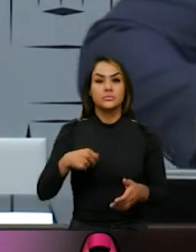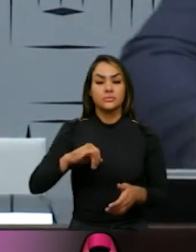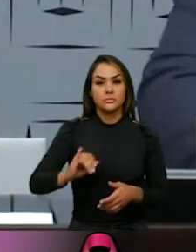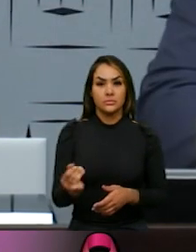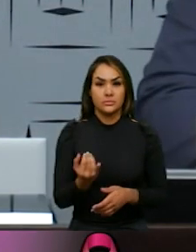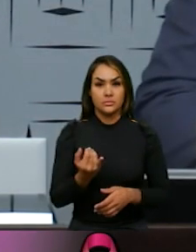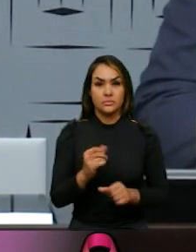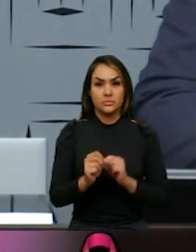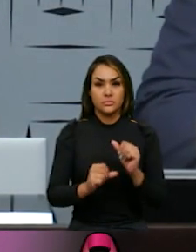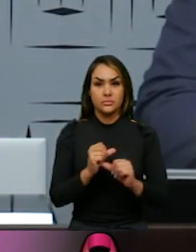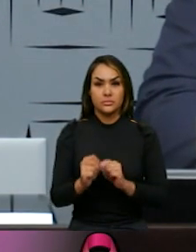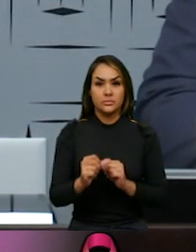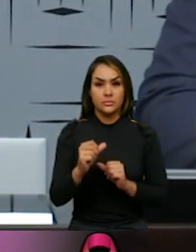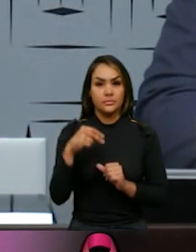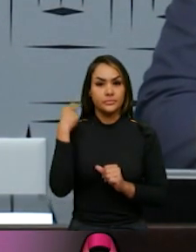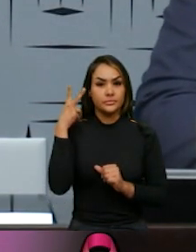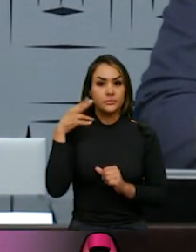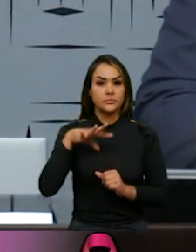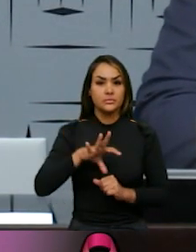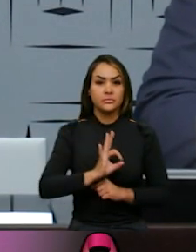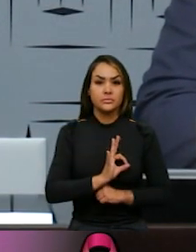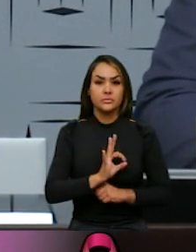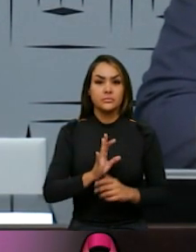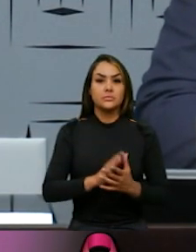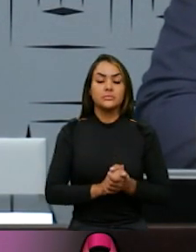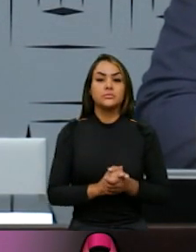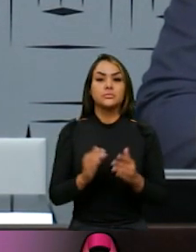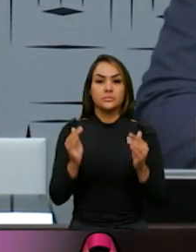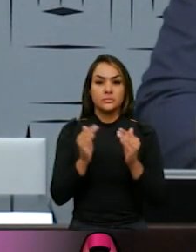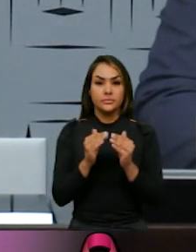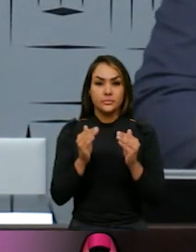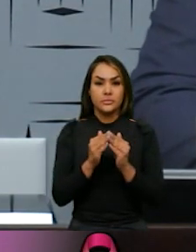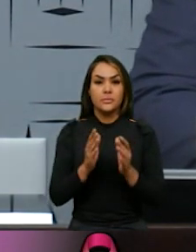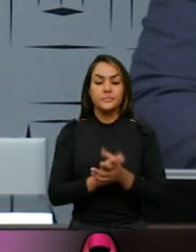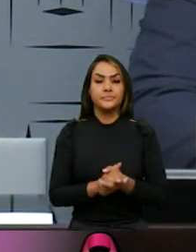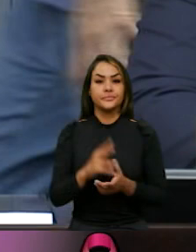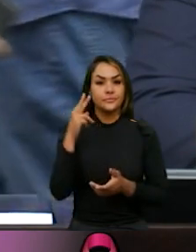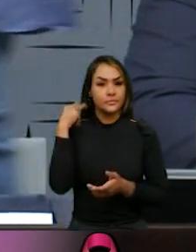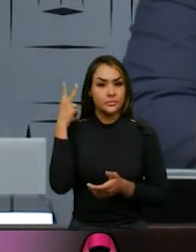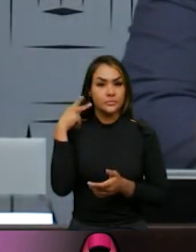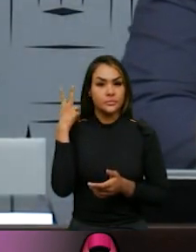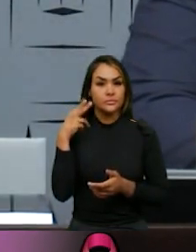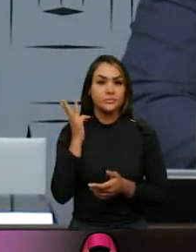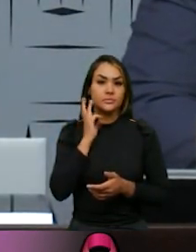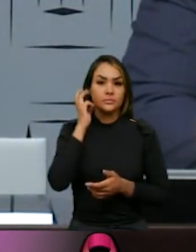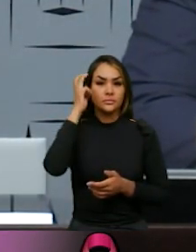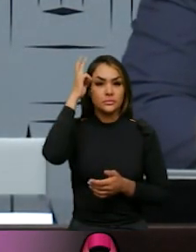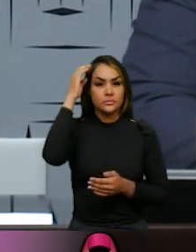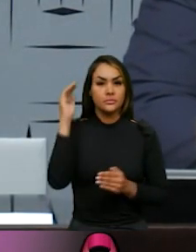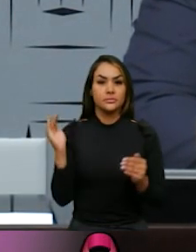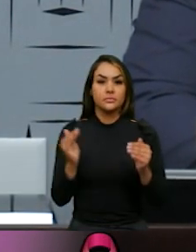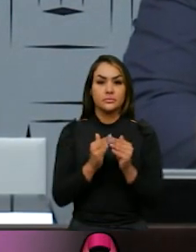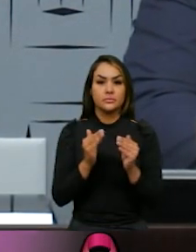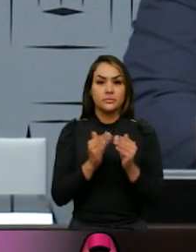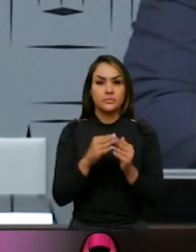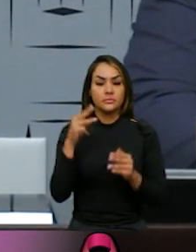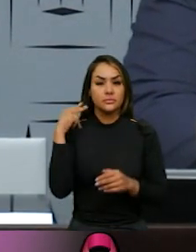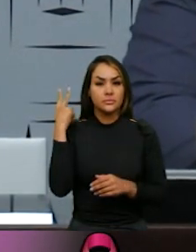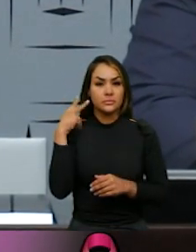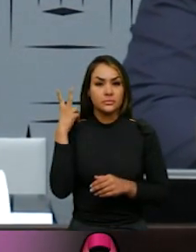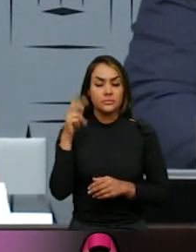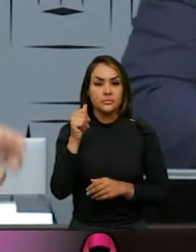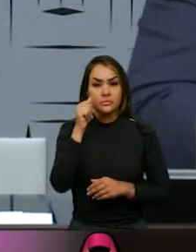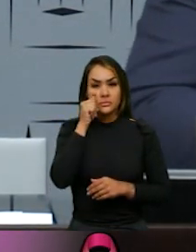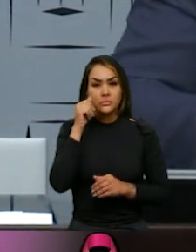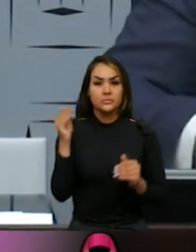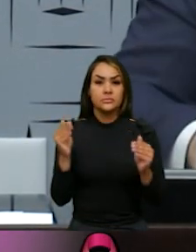Dr. Jaime. Pela legalidade. Vereador Wesley da Dialogue. Pela legalidade. Vereador